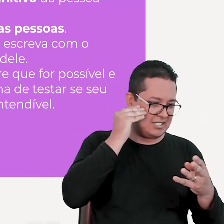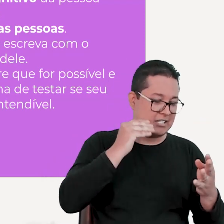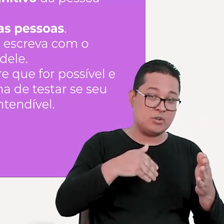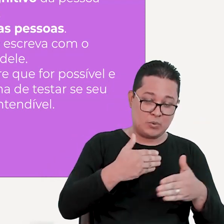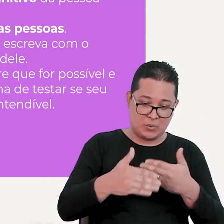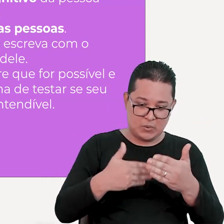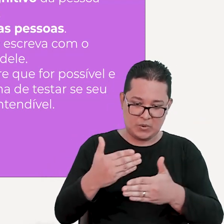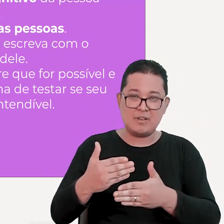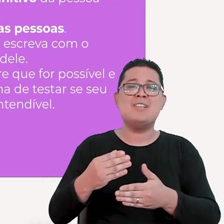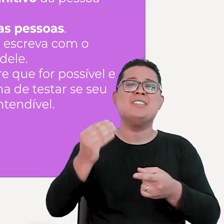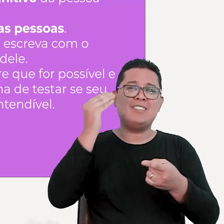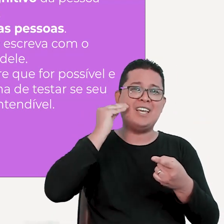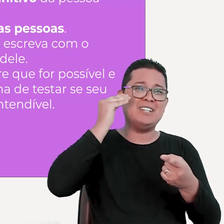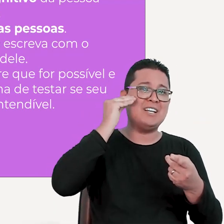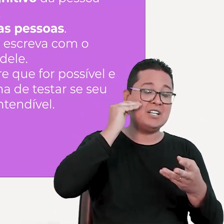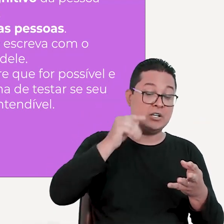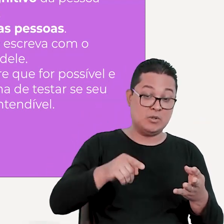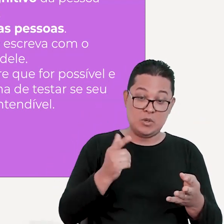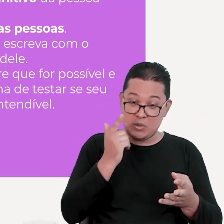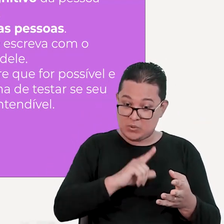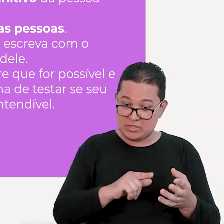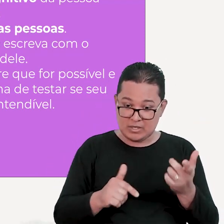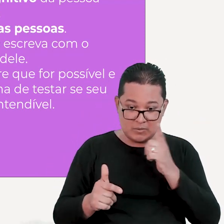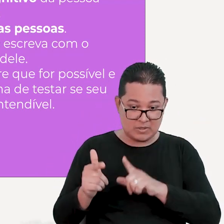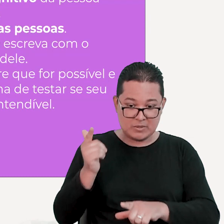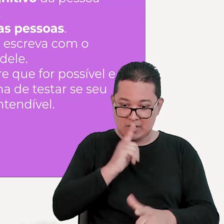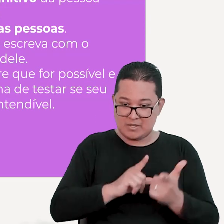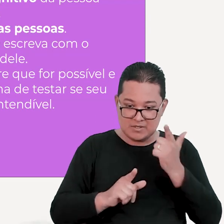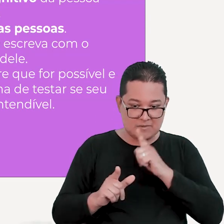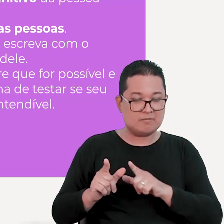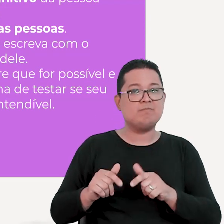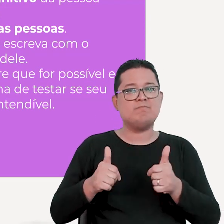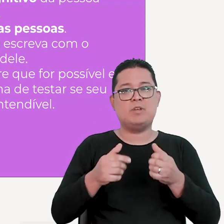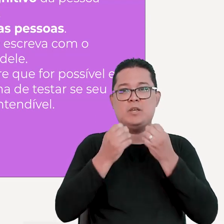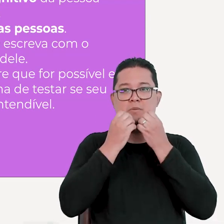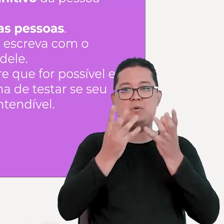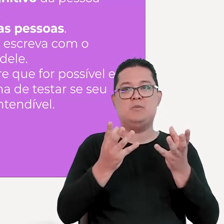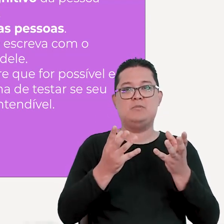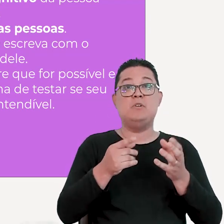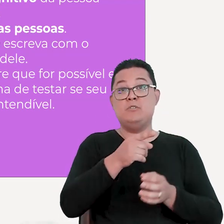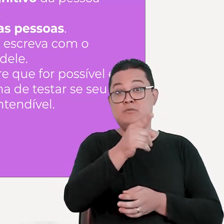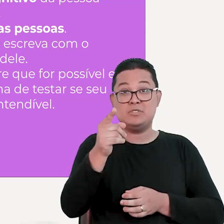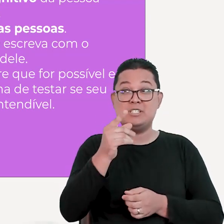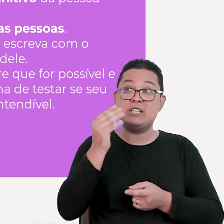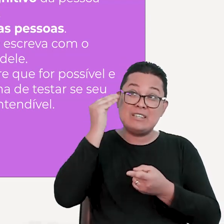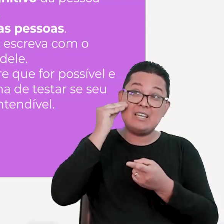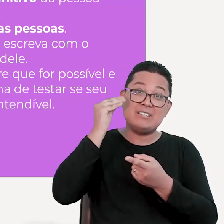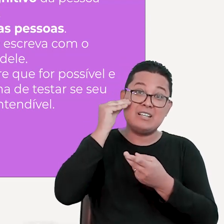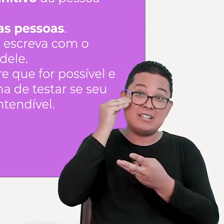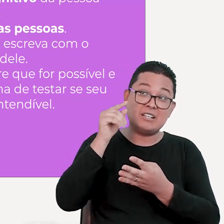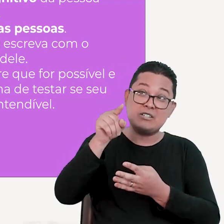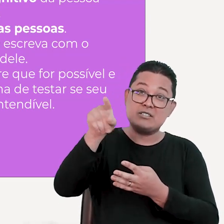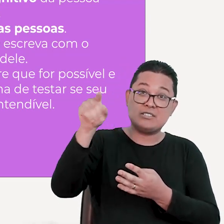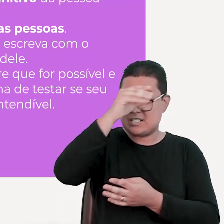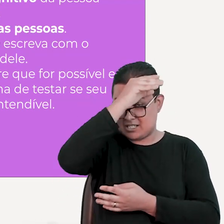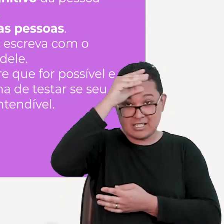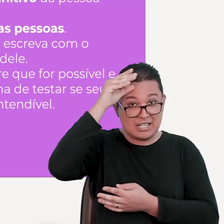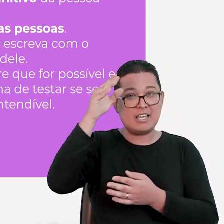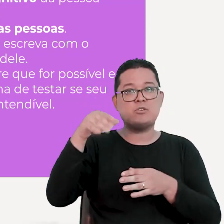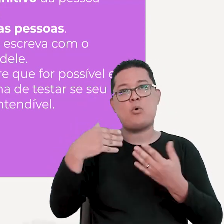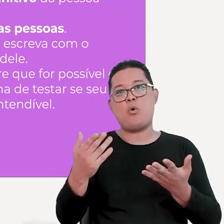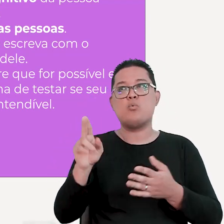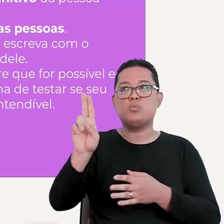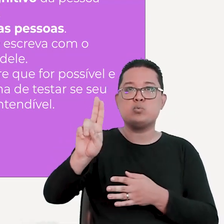está cumprindo a função dele ali. E como eu falei, se não dá para testar com as pessoas, com seus clientes ou com as